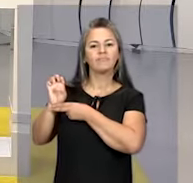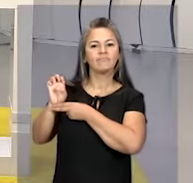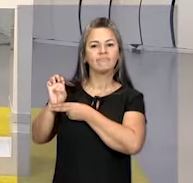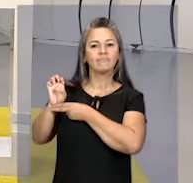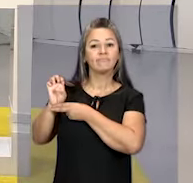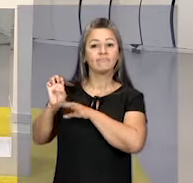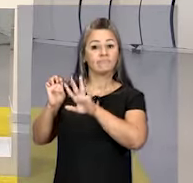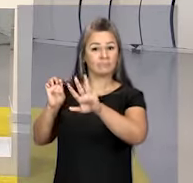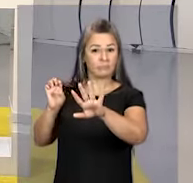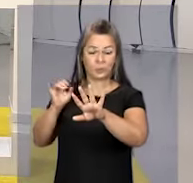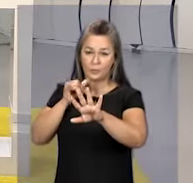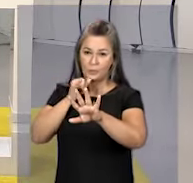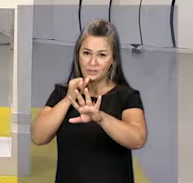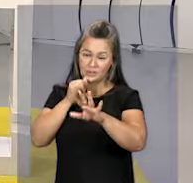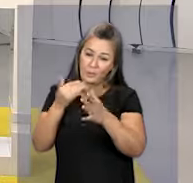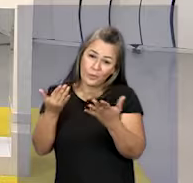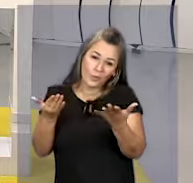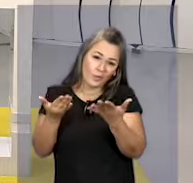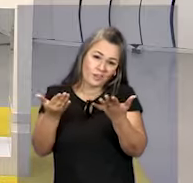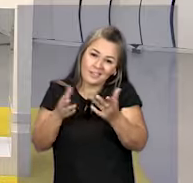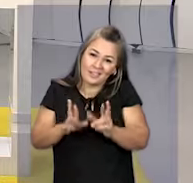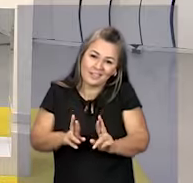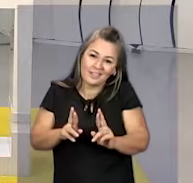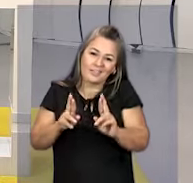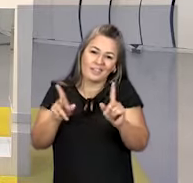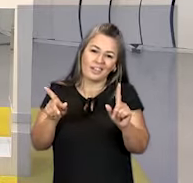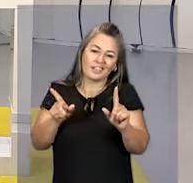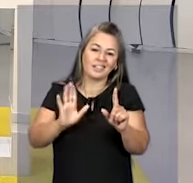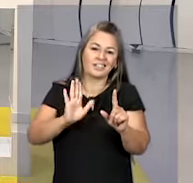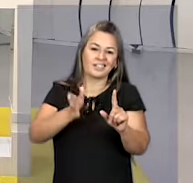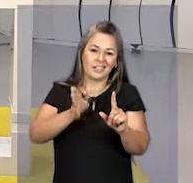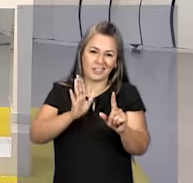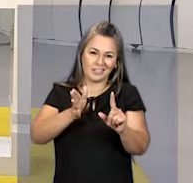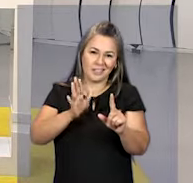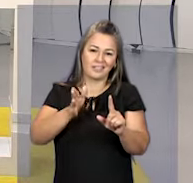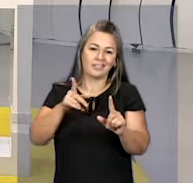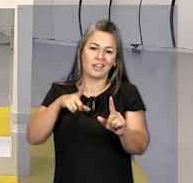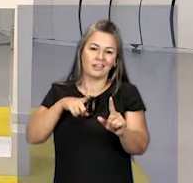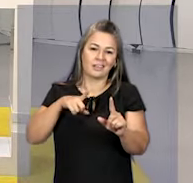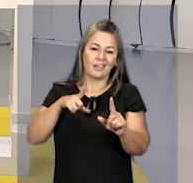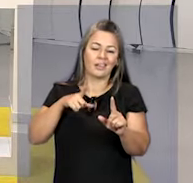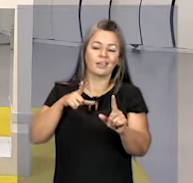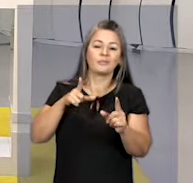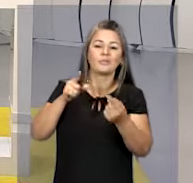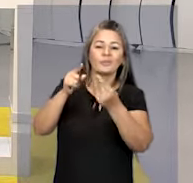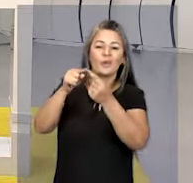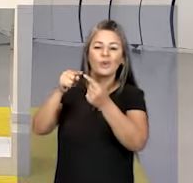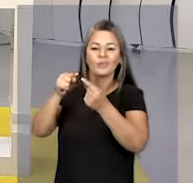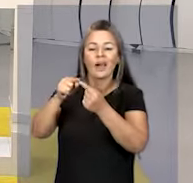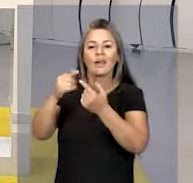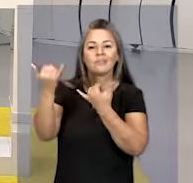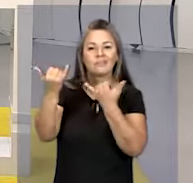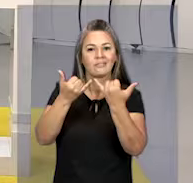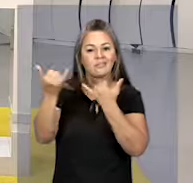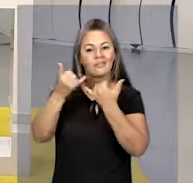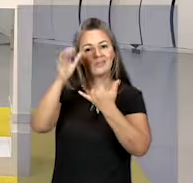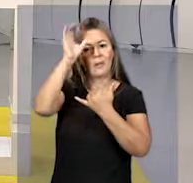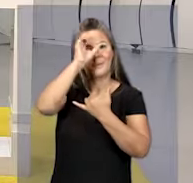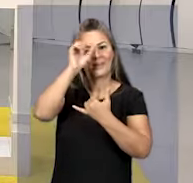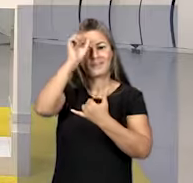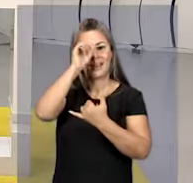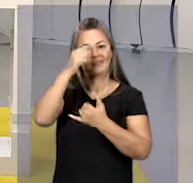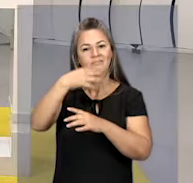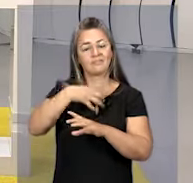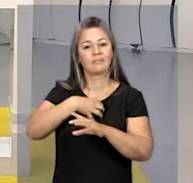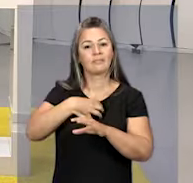nos dias de hoje, nós estamos acostumados com a linguagem científica, então nós não precisamos tanto dos